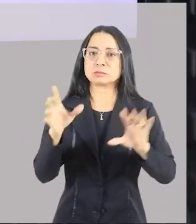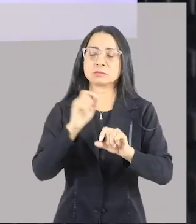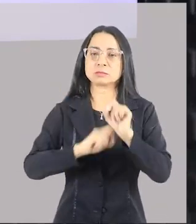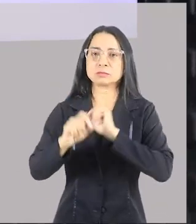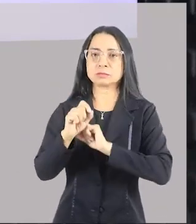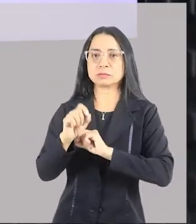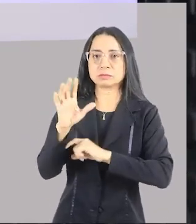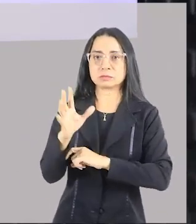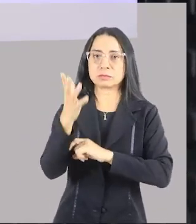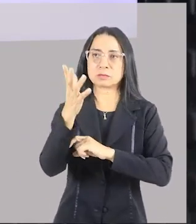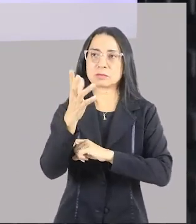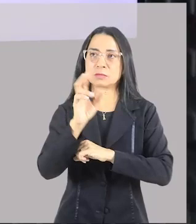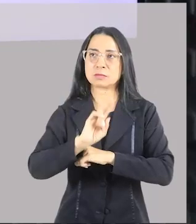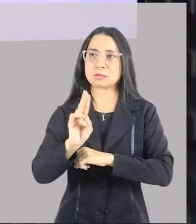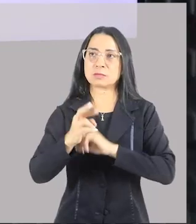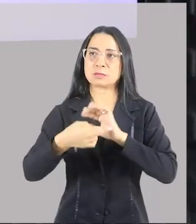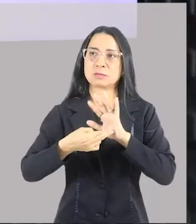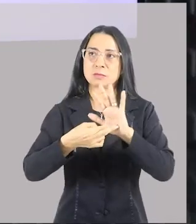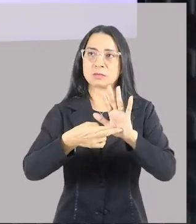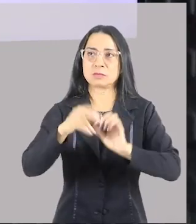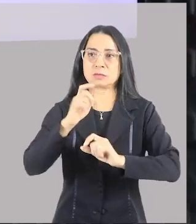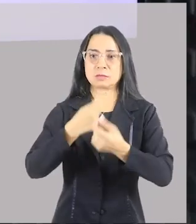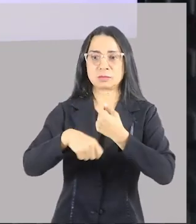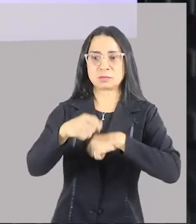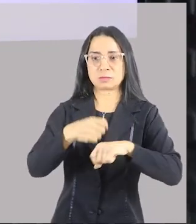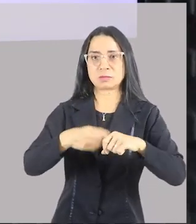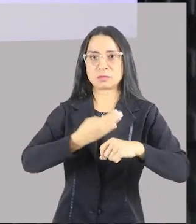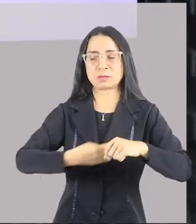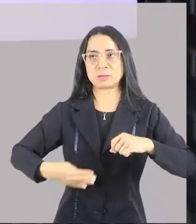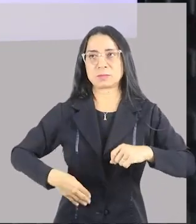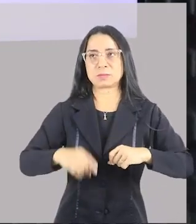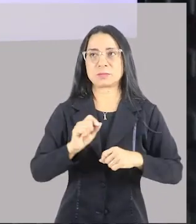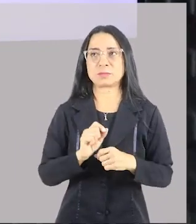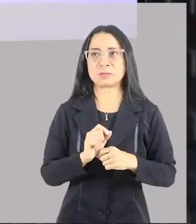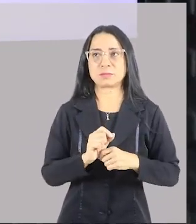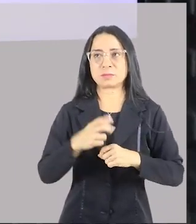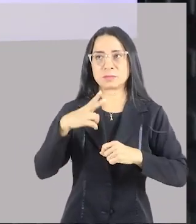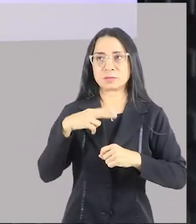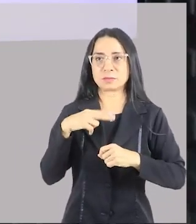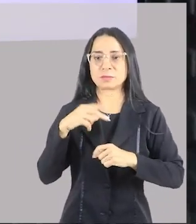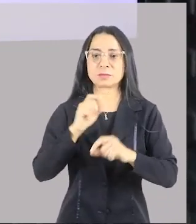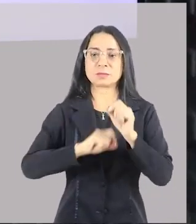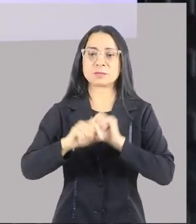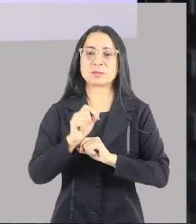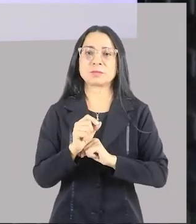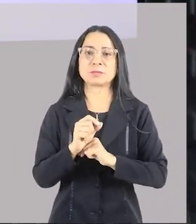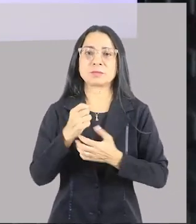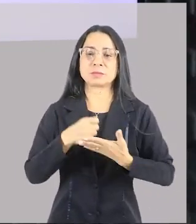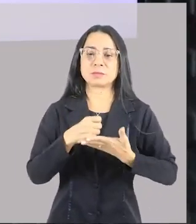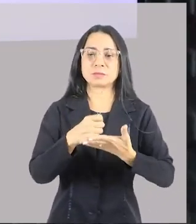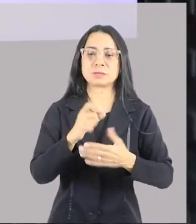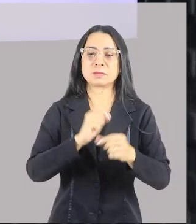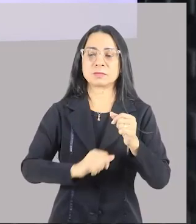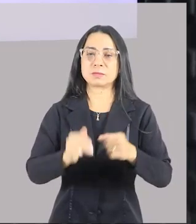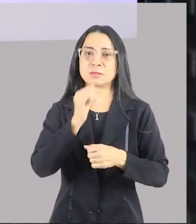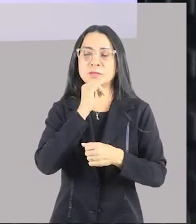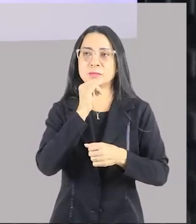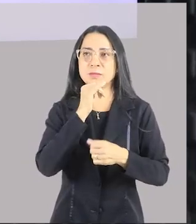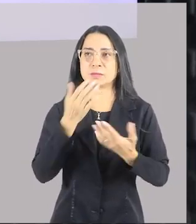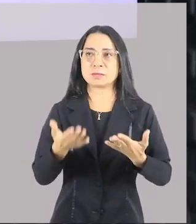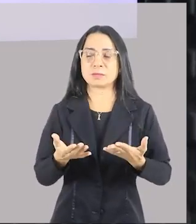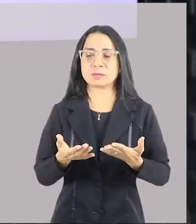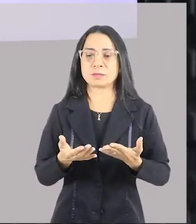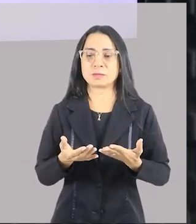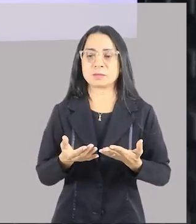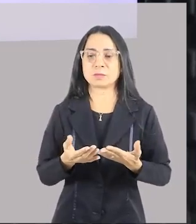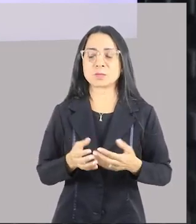em agir em nome da administração pública. Aqueles particulares em colaboração. Por exemplo, não